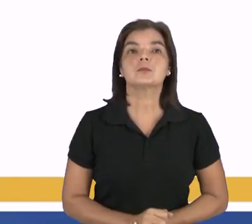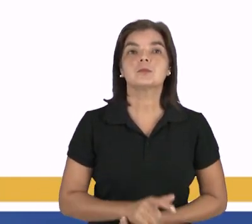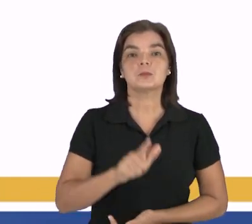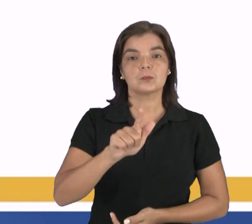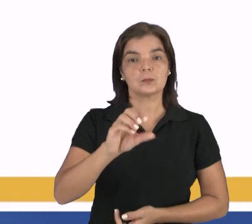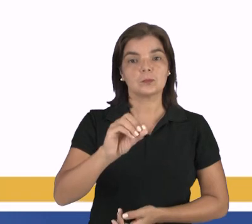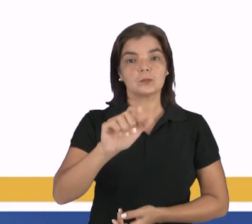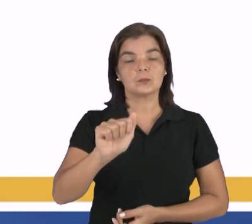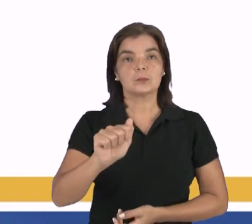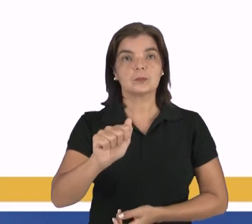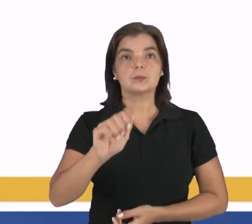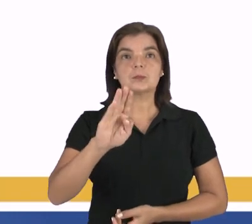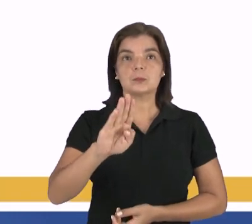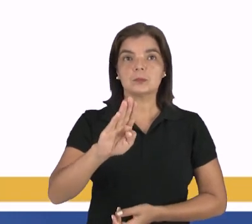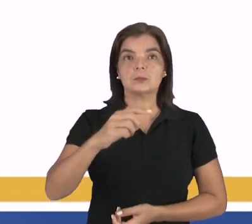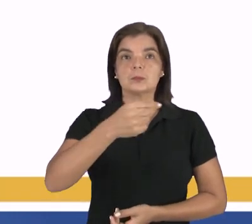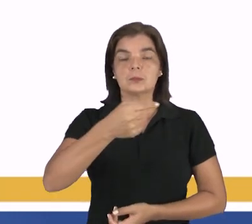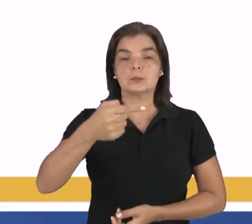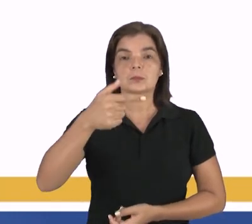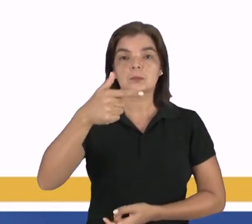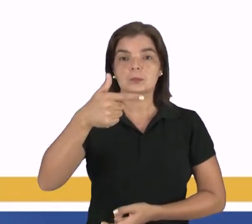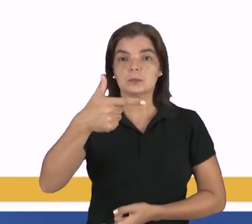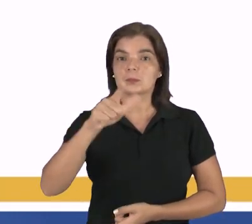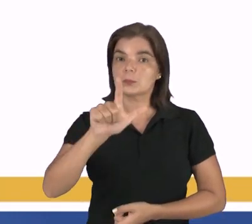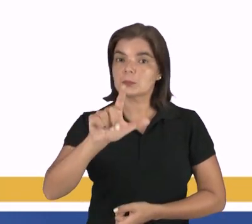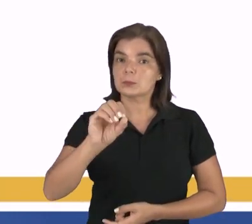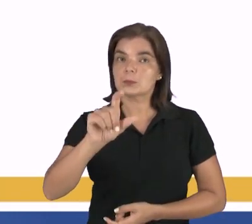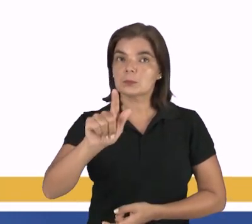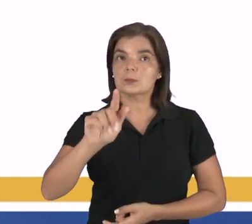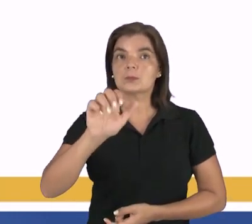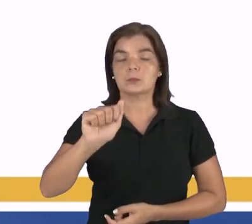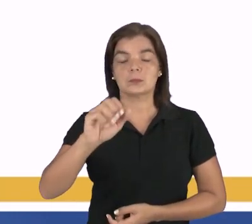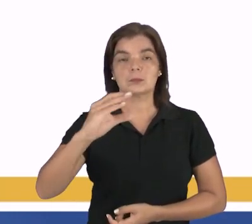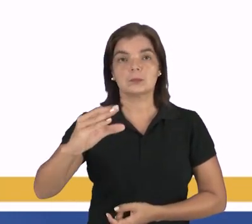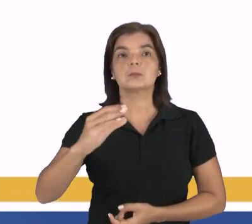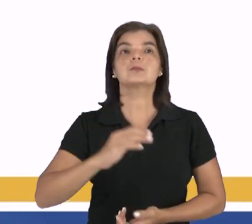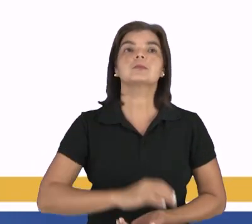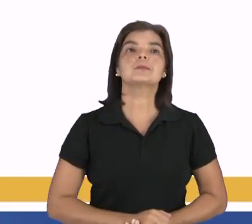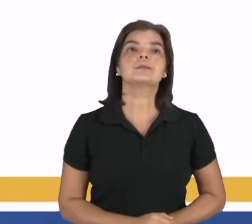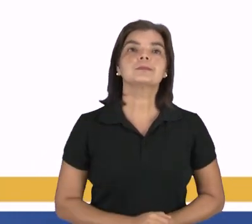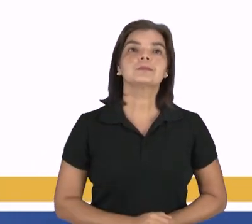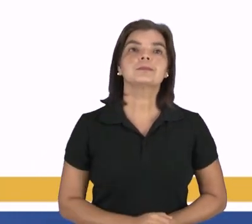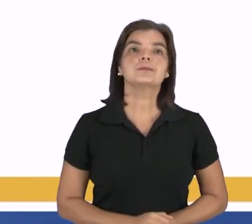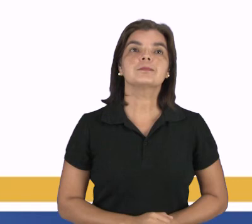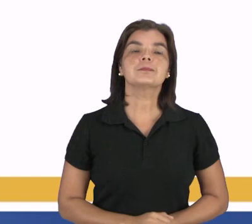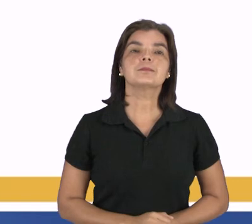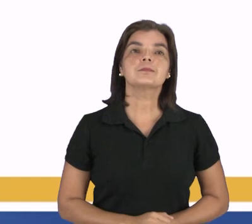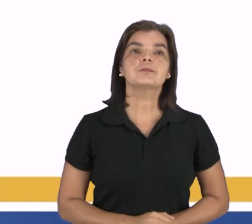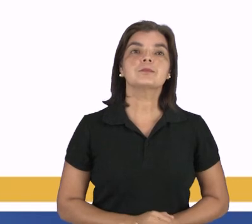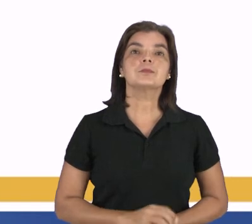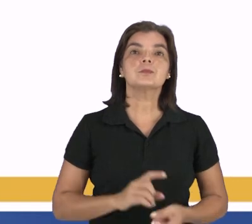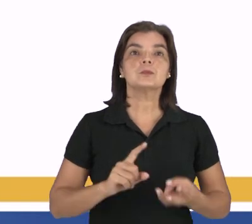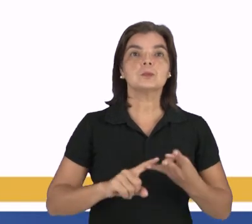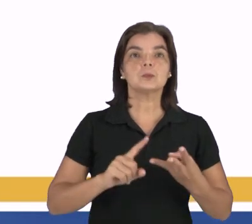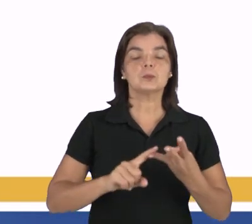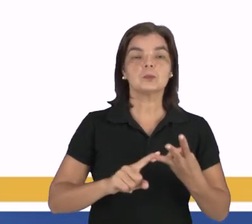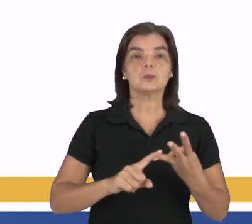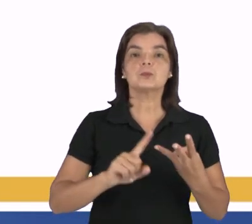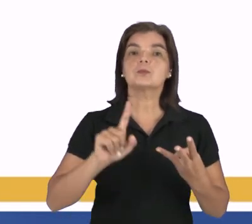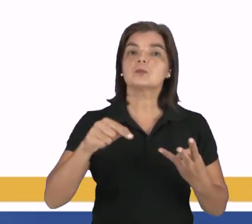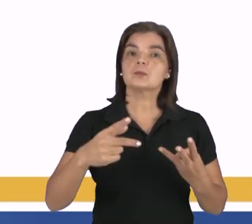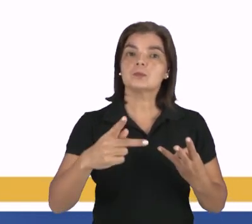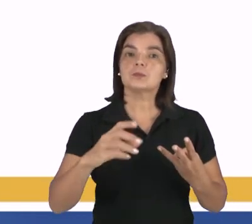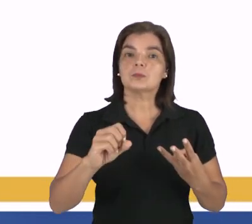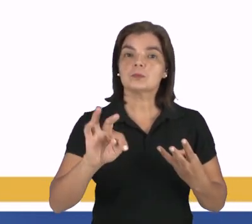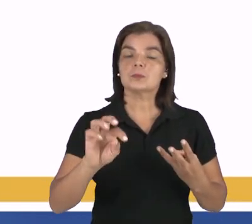ele será o log de B na base A menos o log de C na base A. Tudo bem? Um outro ponto aqui